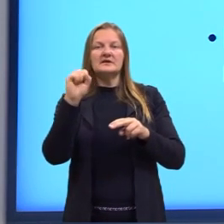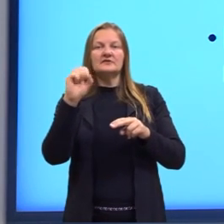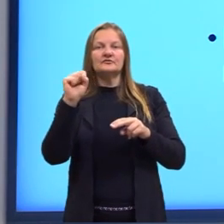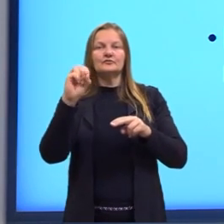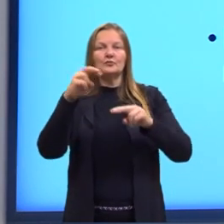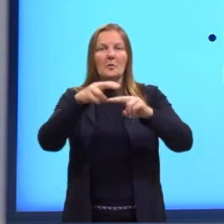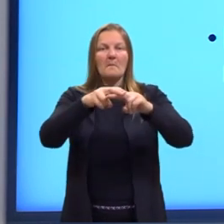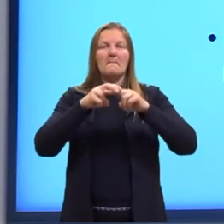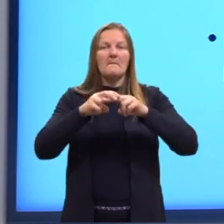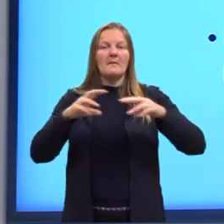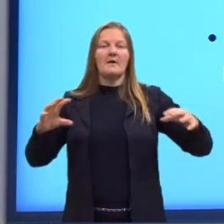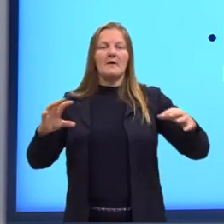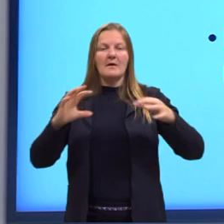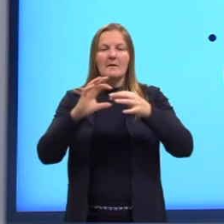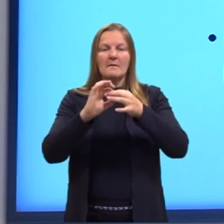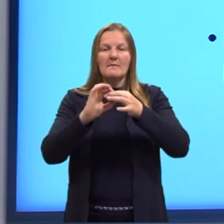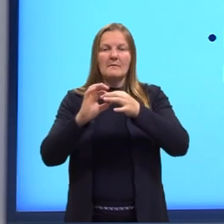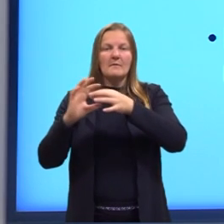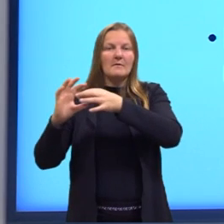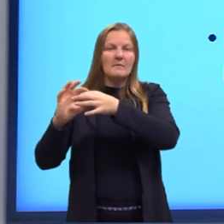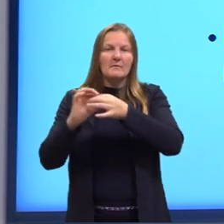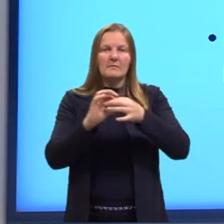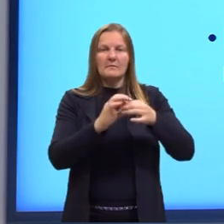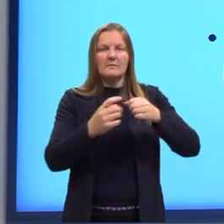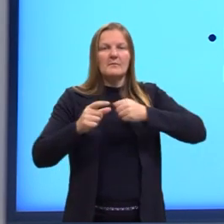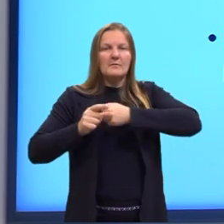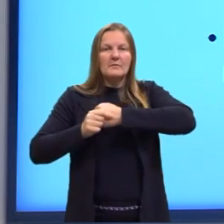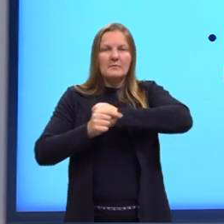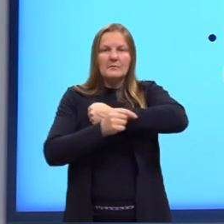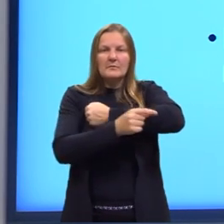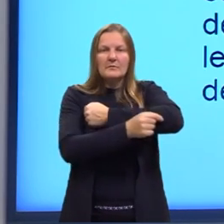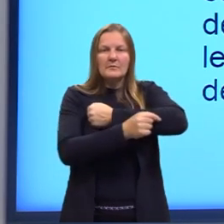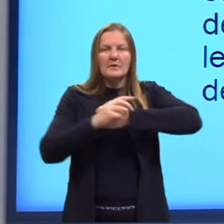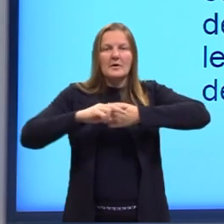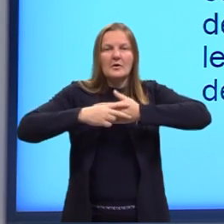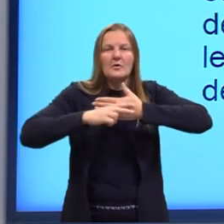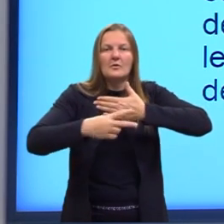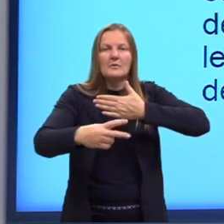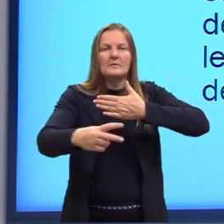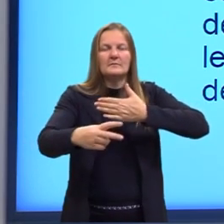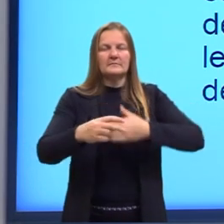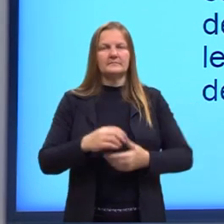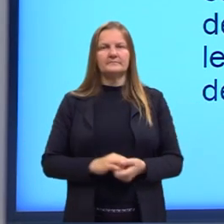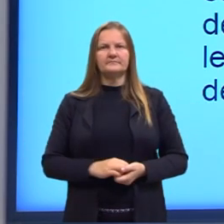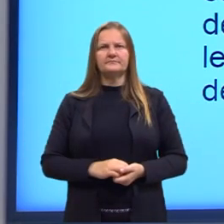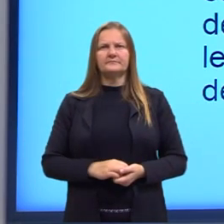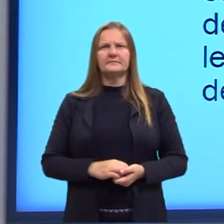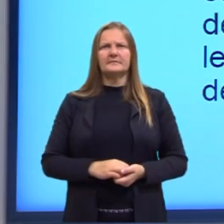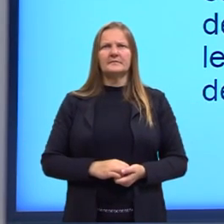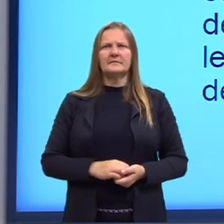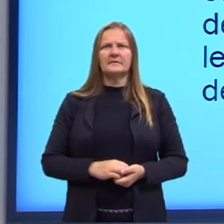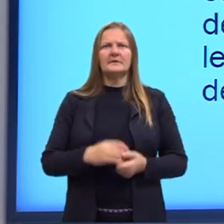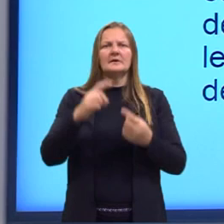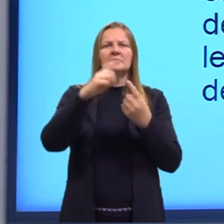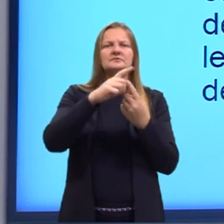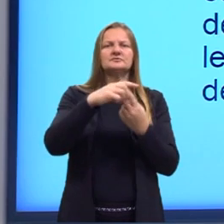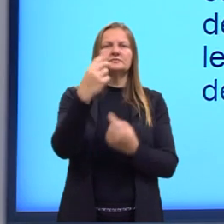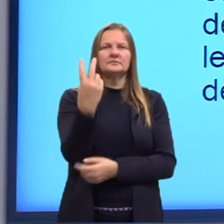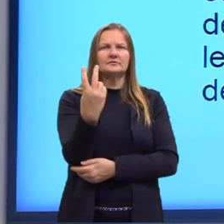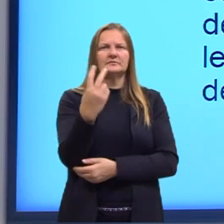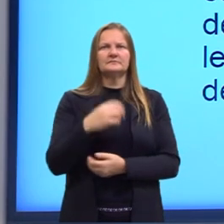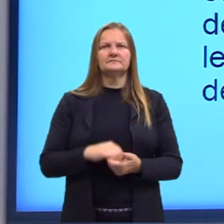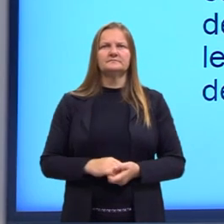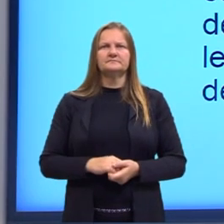coesão que nos dá uma relação de consequência o segundo tipo